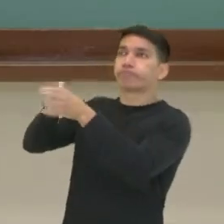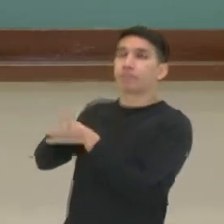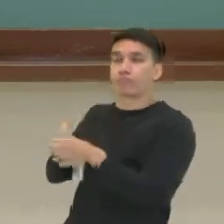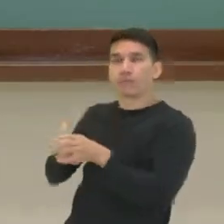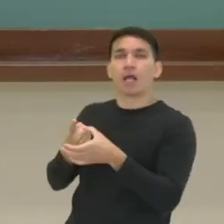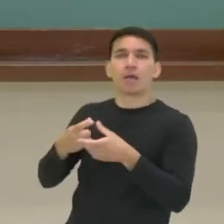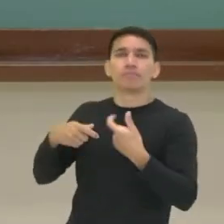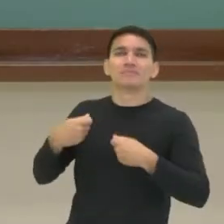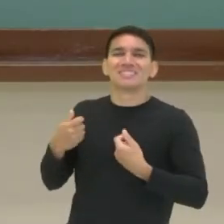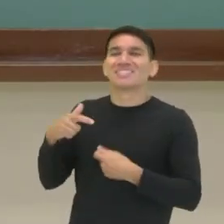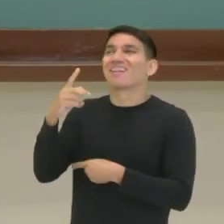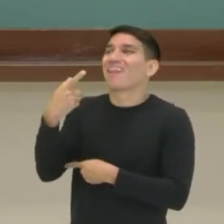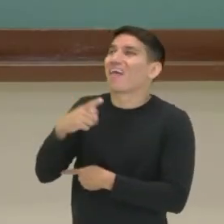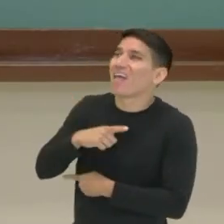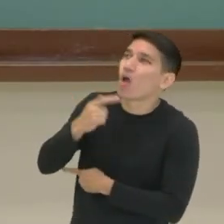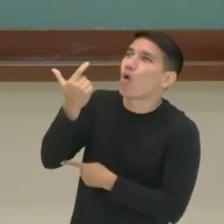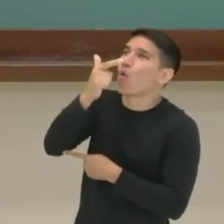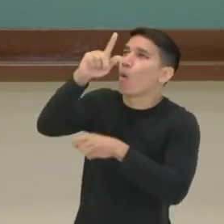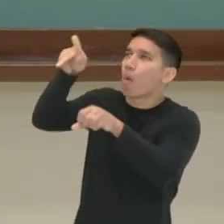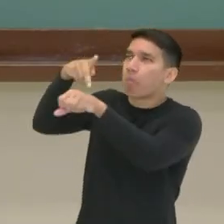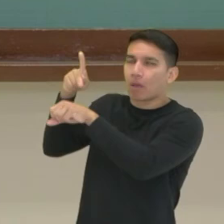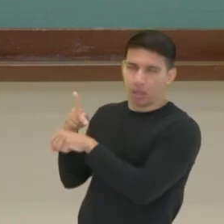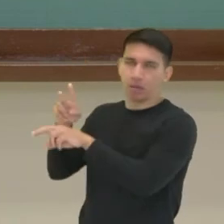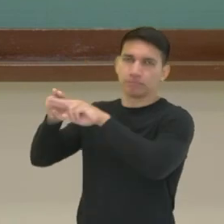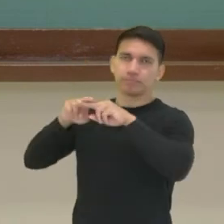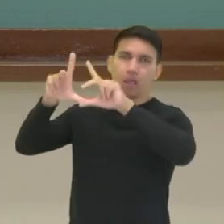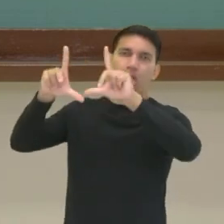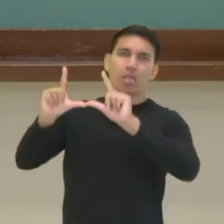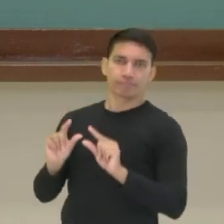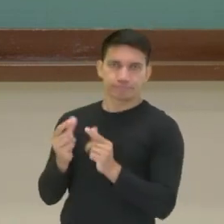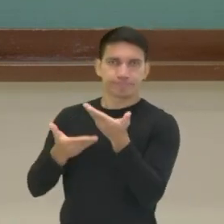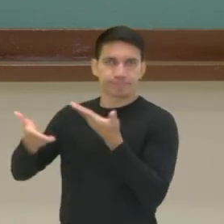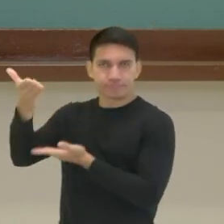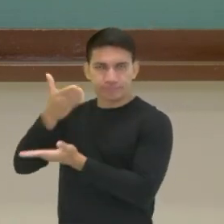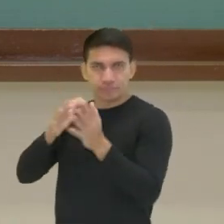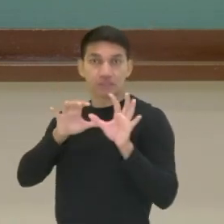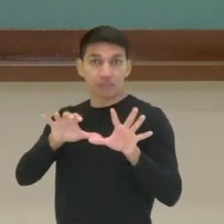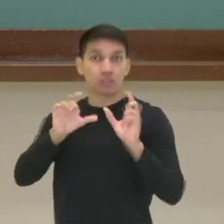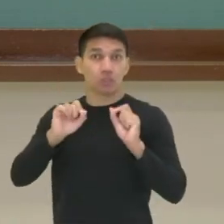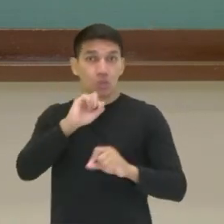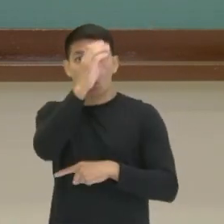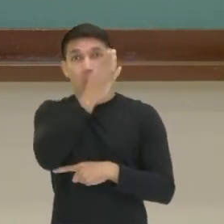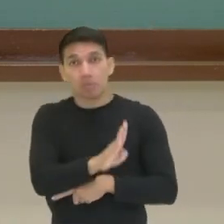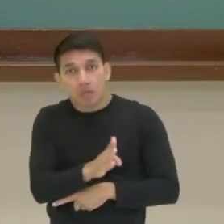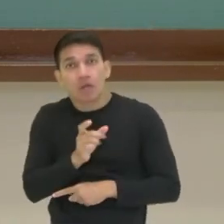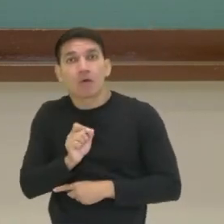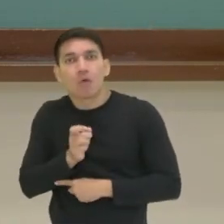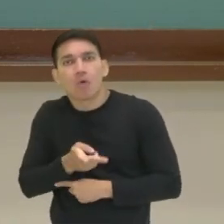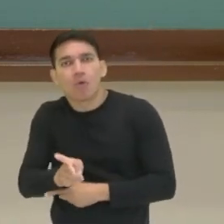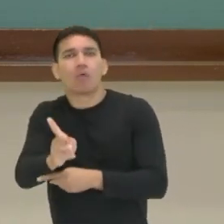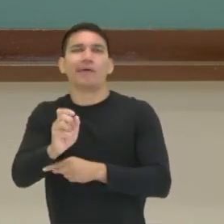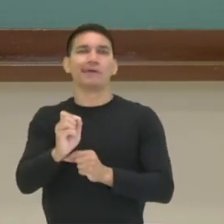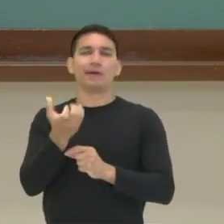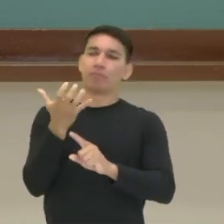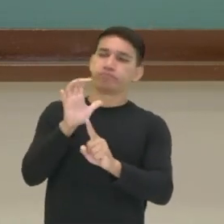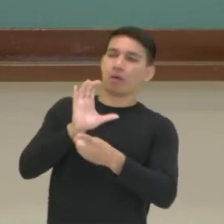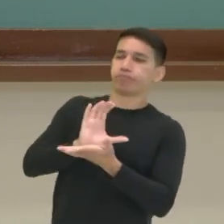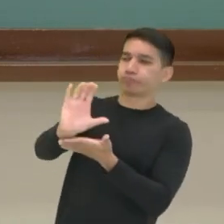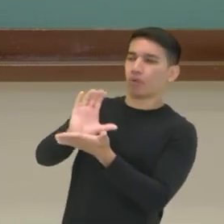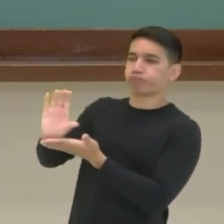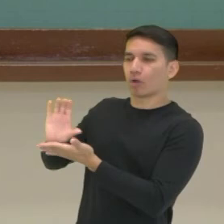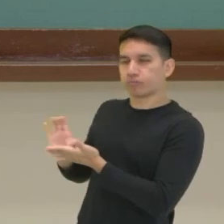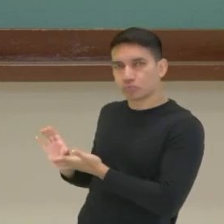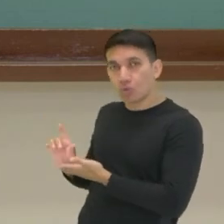que temos de outros países, né? E também de tecnologia. E isso o Brasil vem investindo aí forte também com